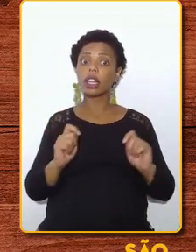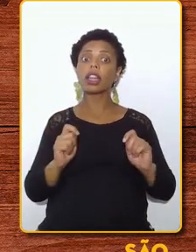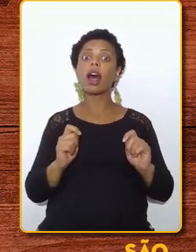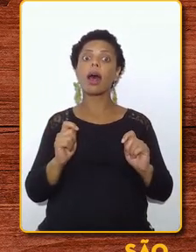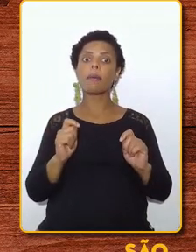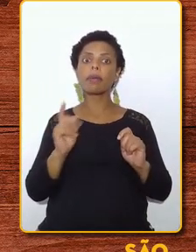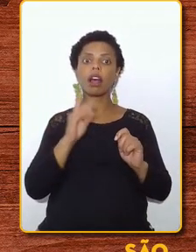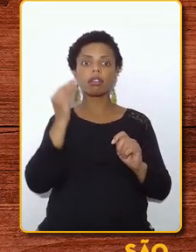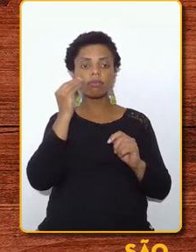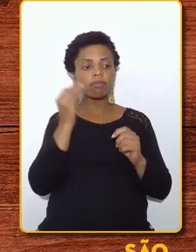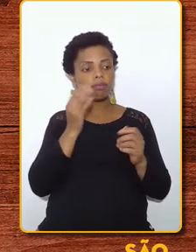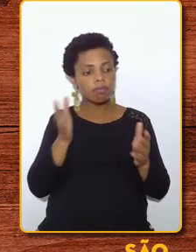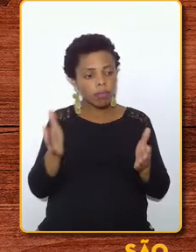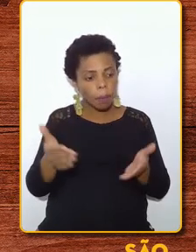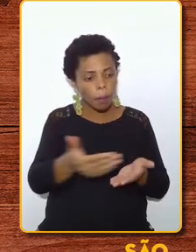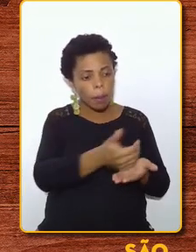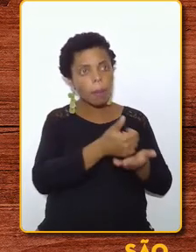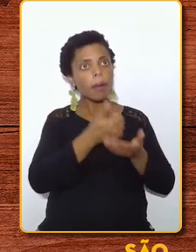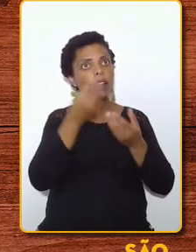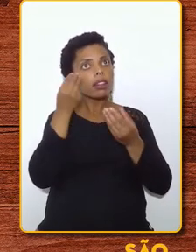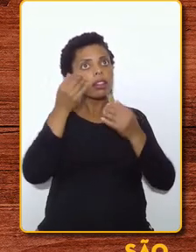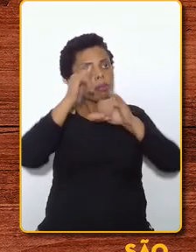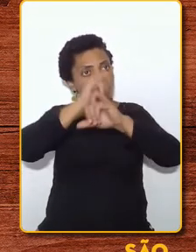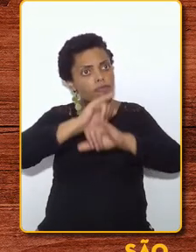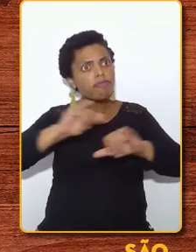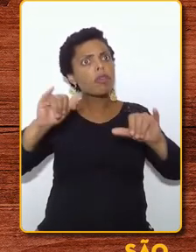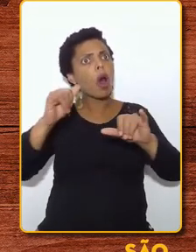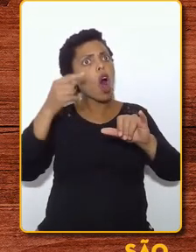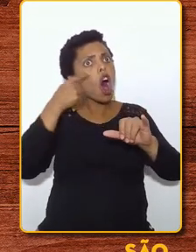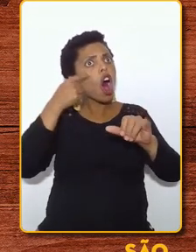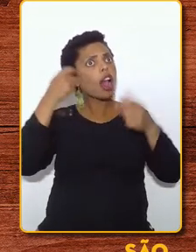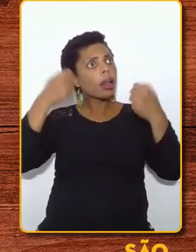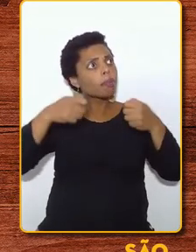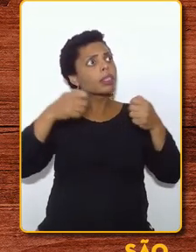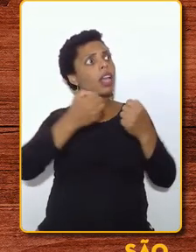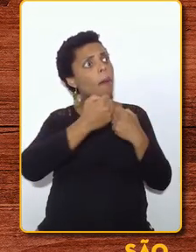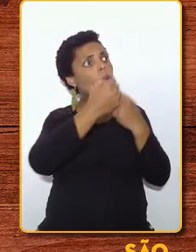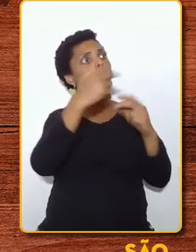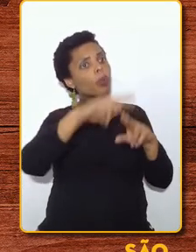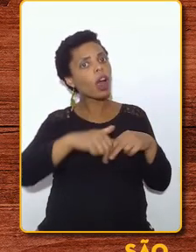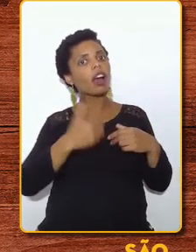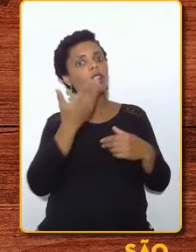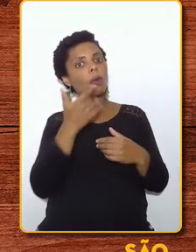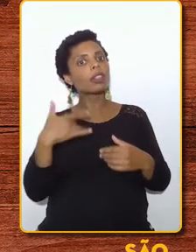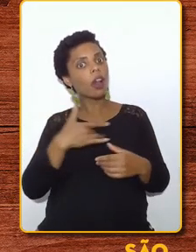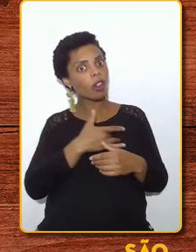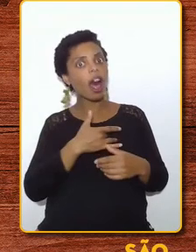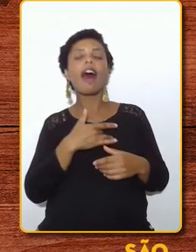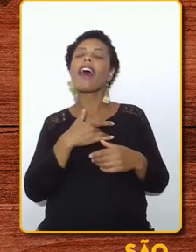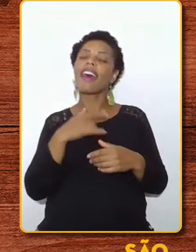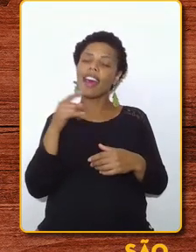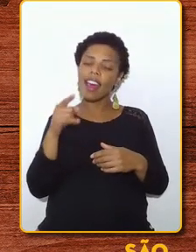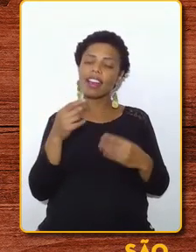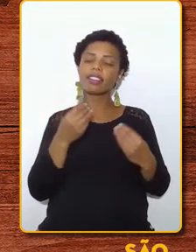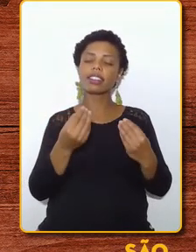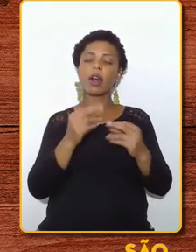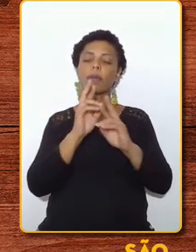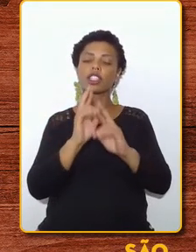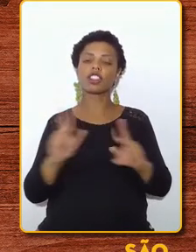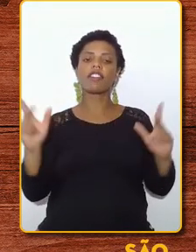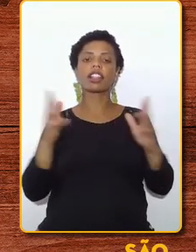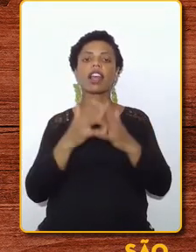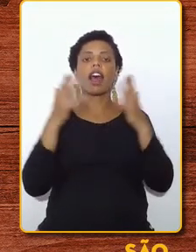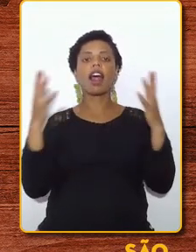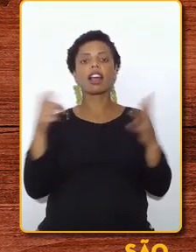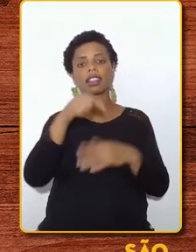vender esse peixe da alimentação saudável nesse momento. Isso faz uma grande diferença, né, nesse Brasil que